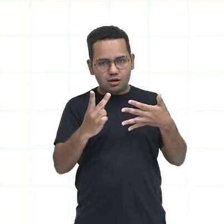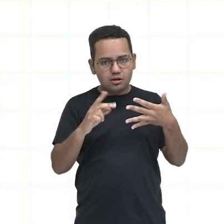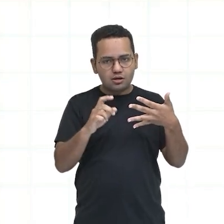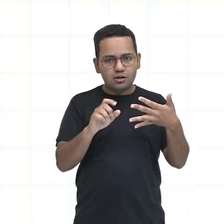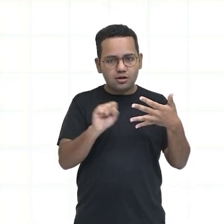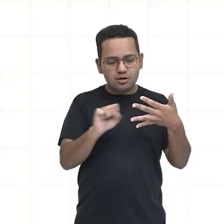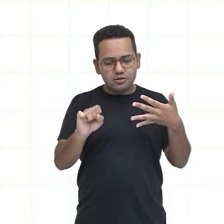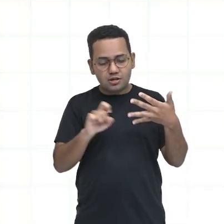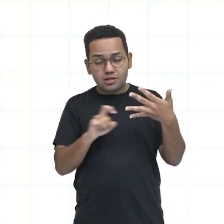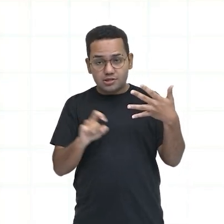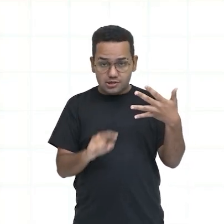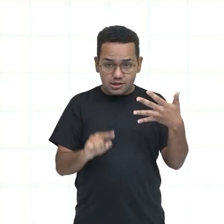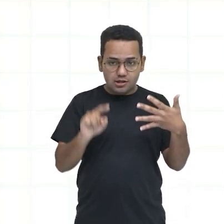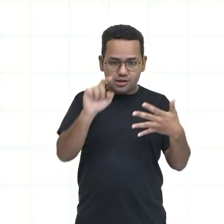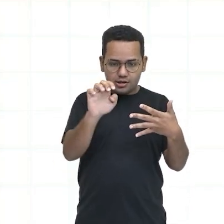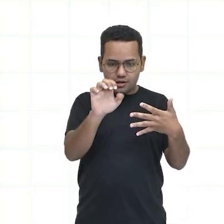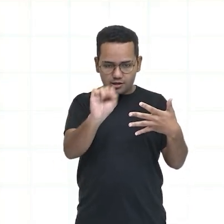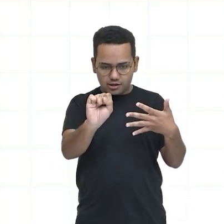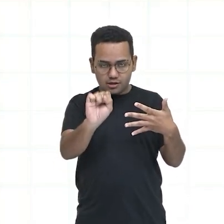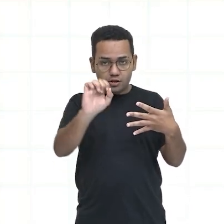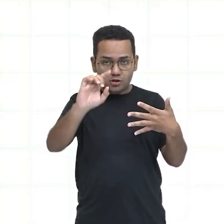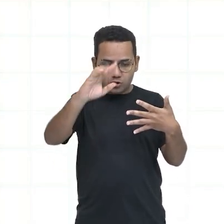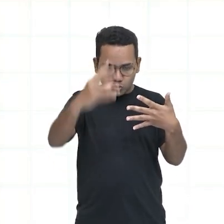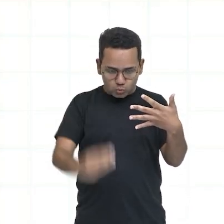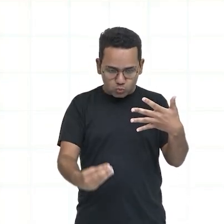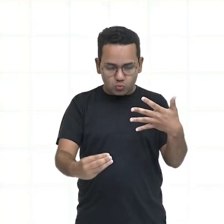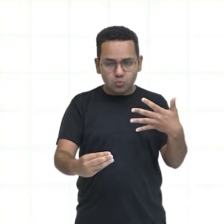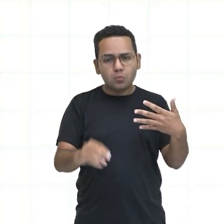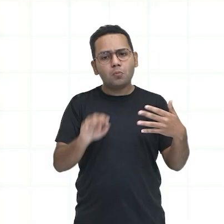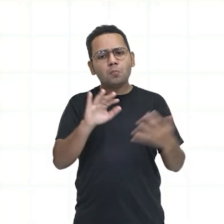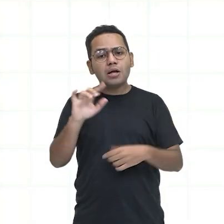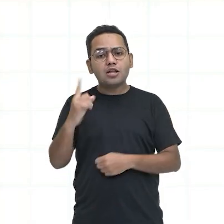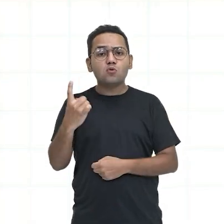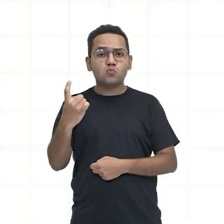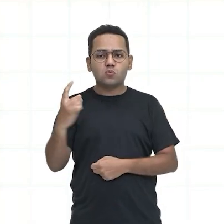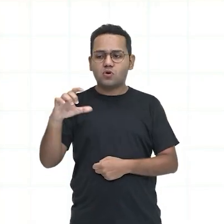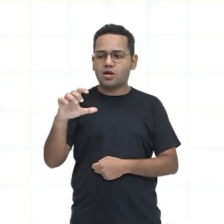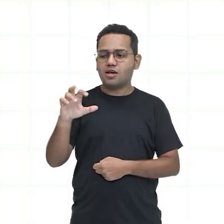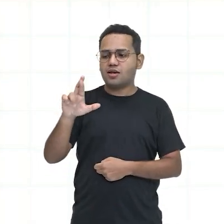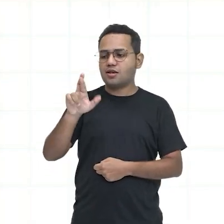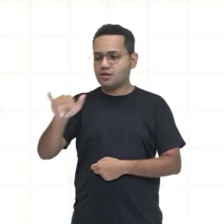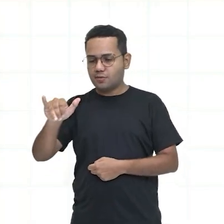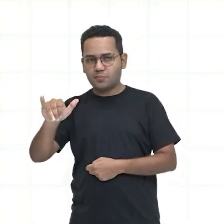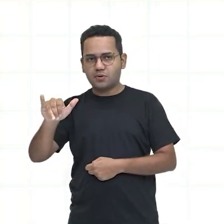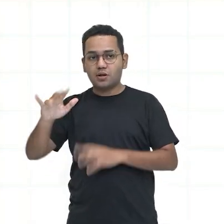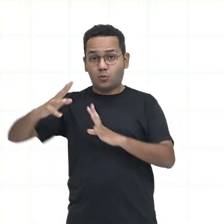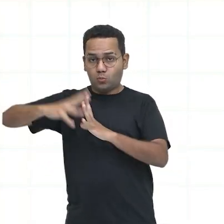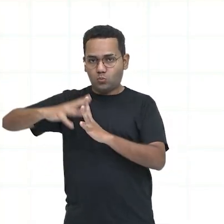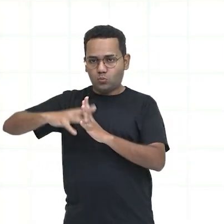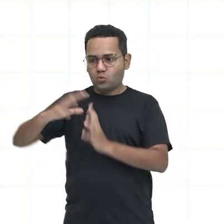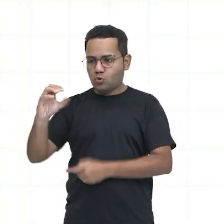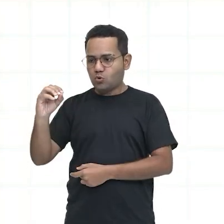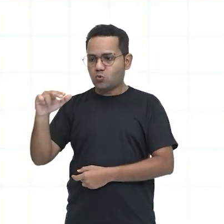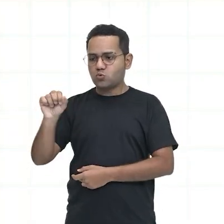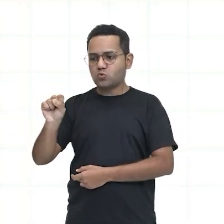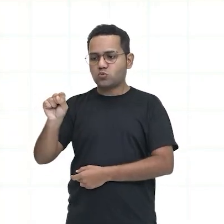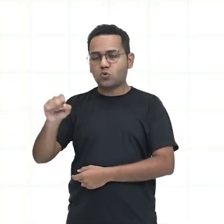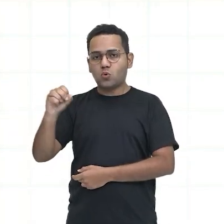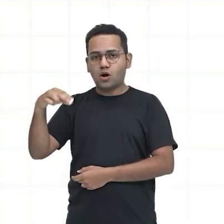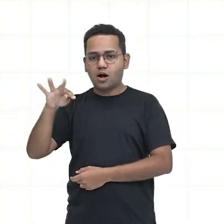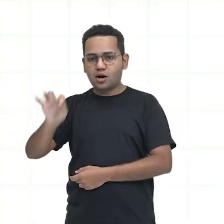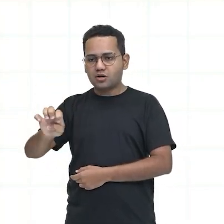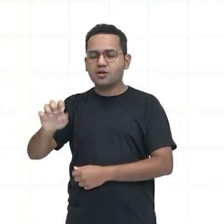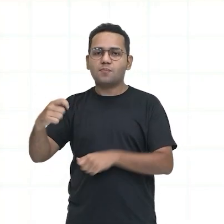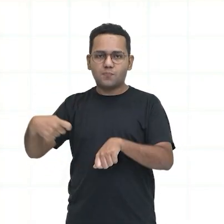acrescentar ES, os outros somente S. E aí, cuidado com aquele verbo com terminação consoante Y, que eu vou substituir Y